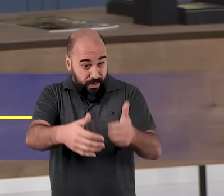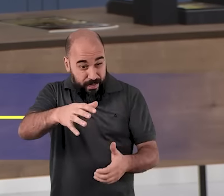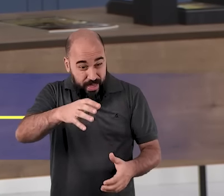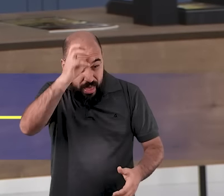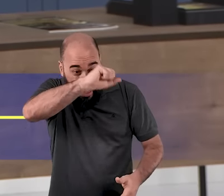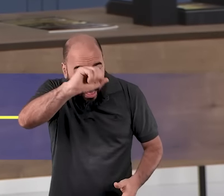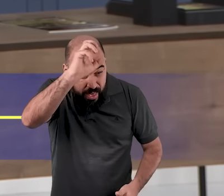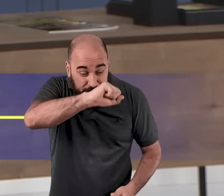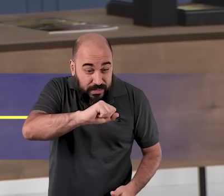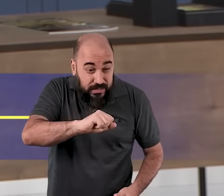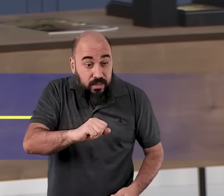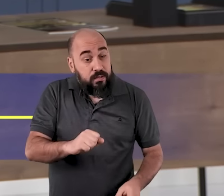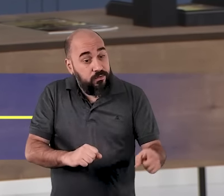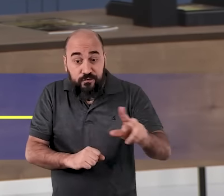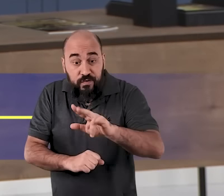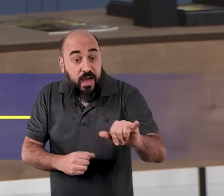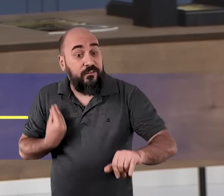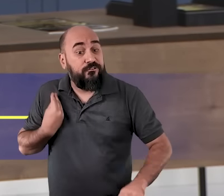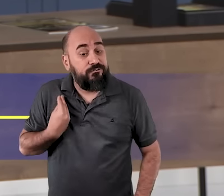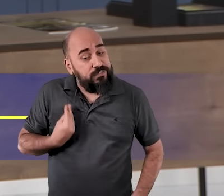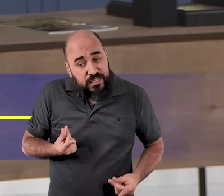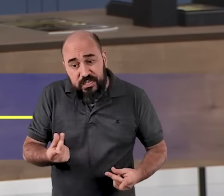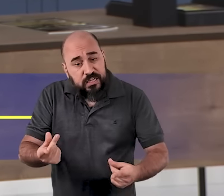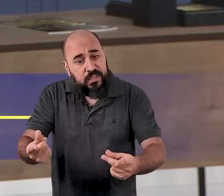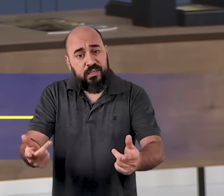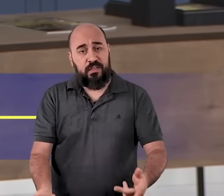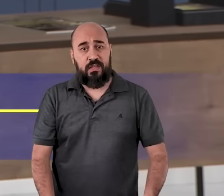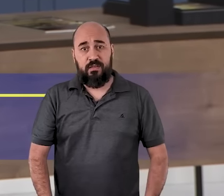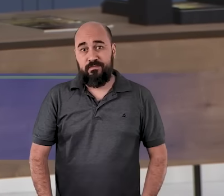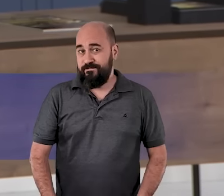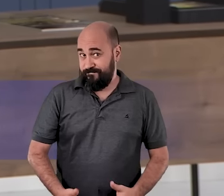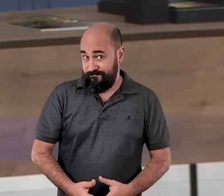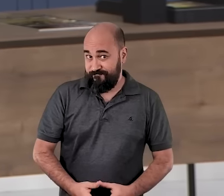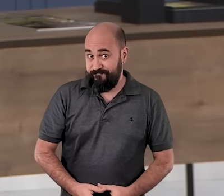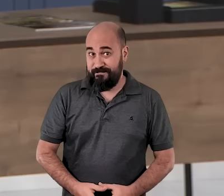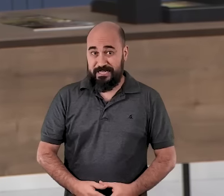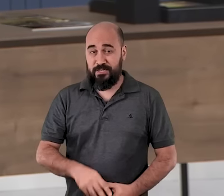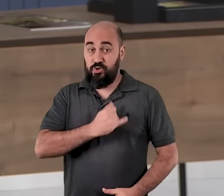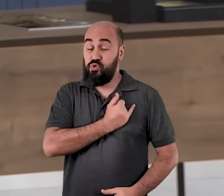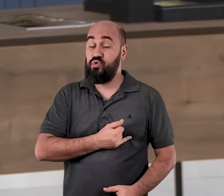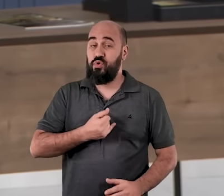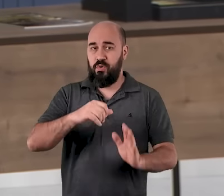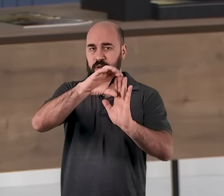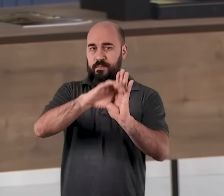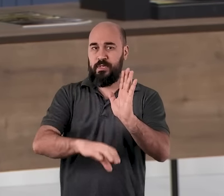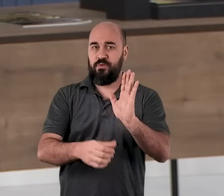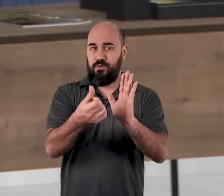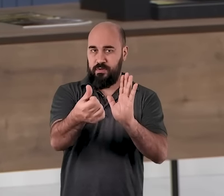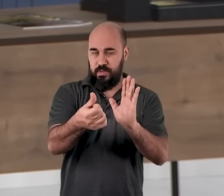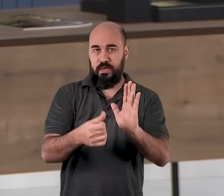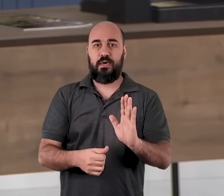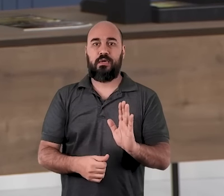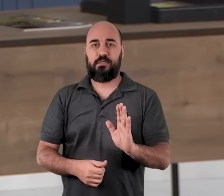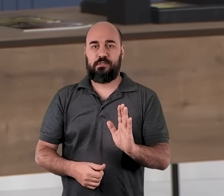de Jesus. E olha só o que está escrito aqui, João capítulo 6. Eu leio agora